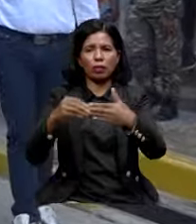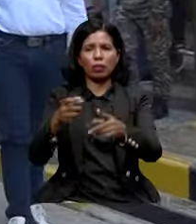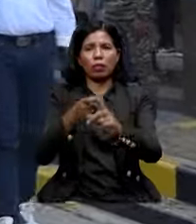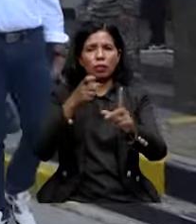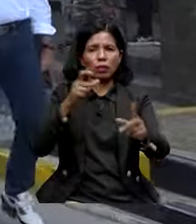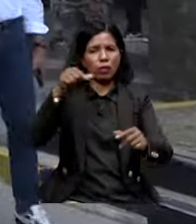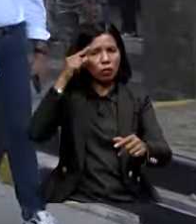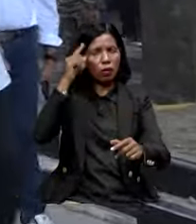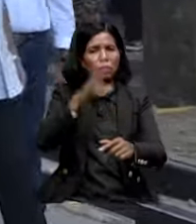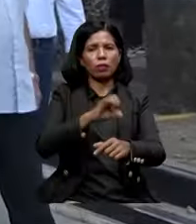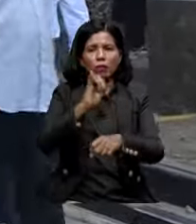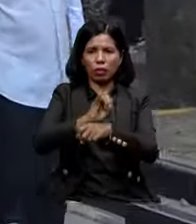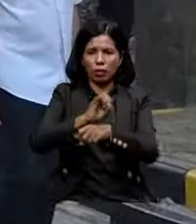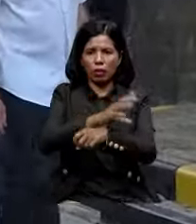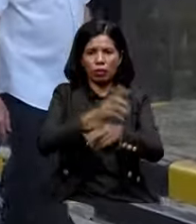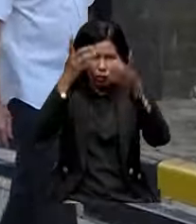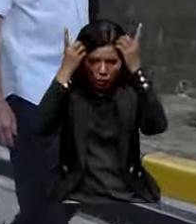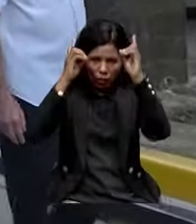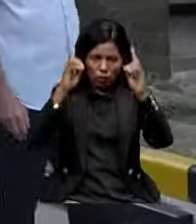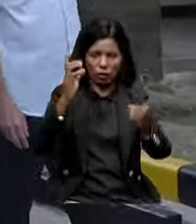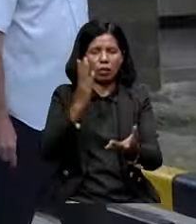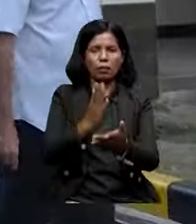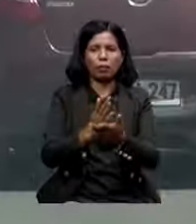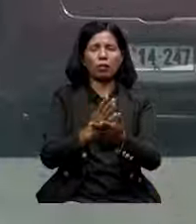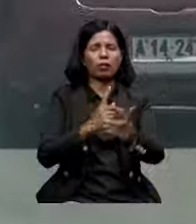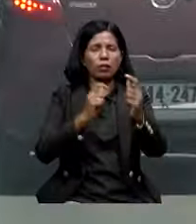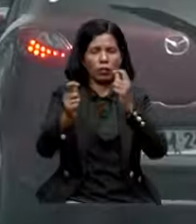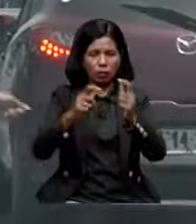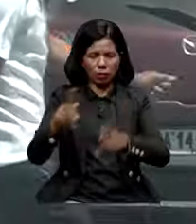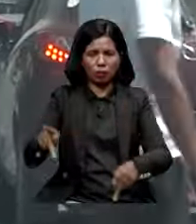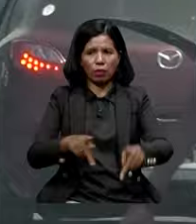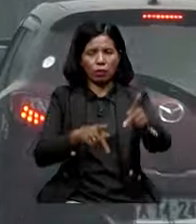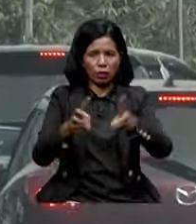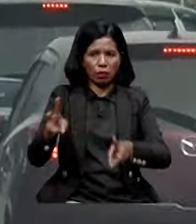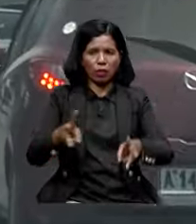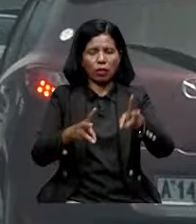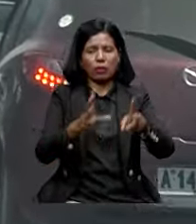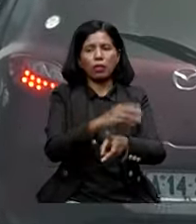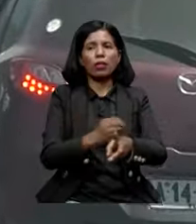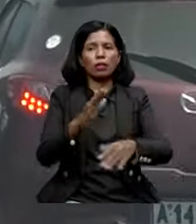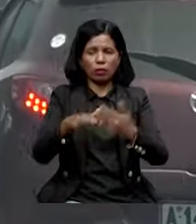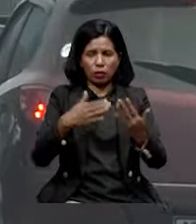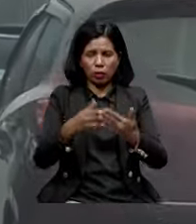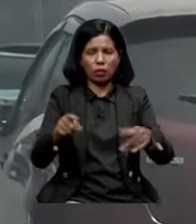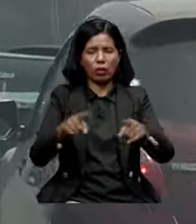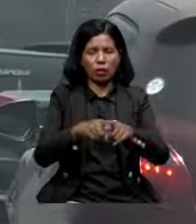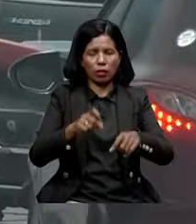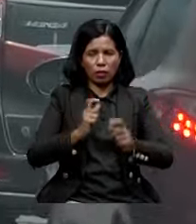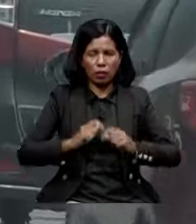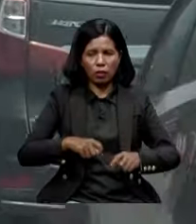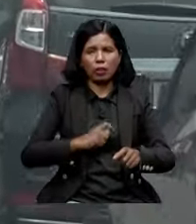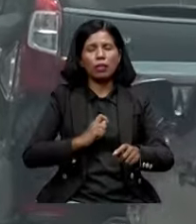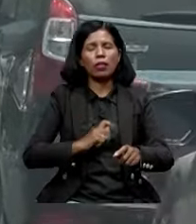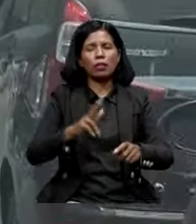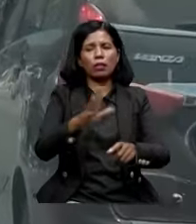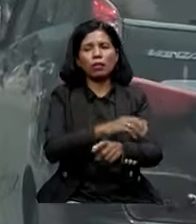si governo no igreja, decide atu limite movimento transporte público e adalan protocolo sira, ane Santa Citolo, Comoro,